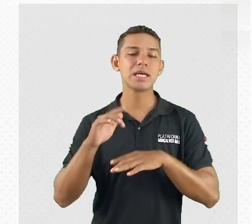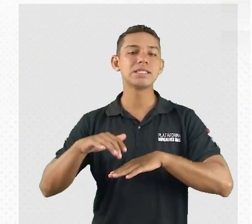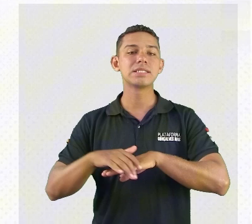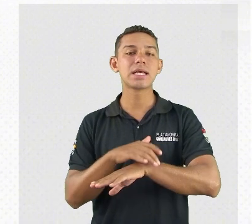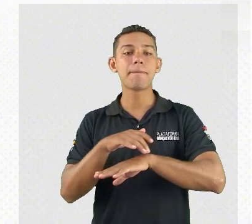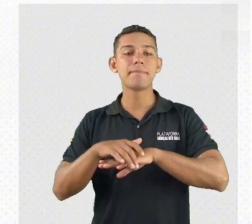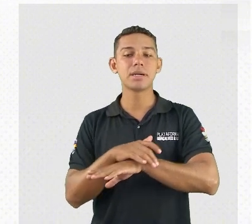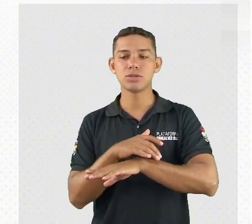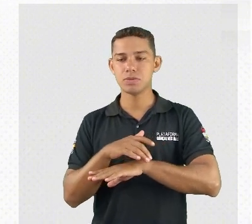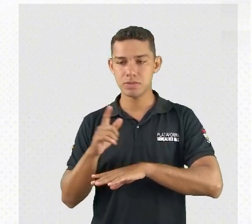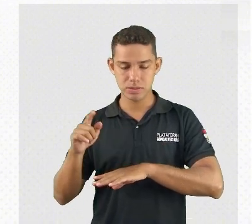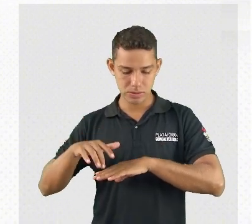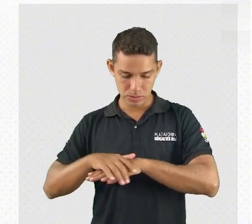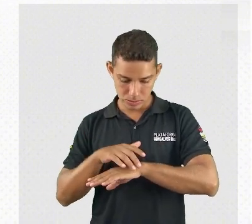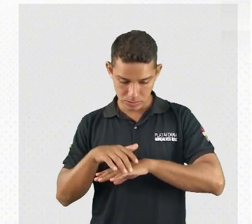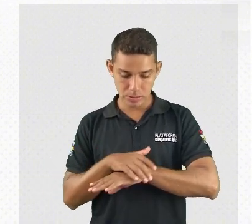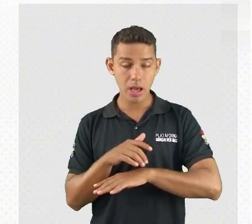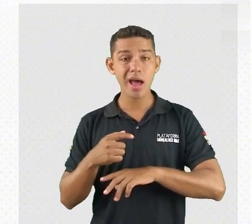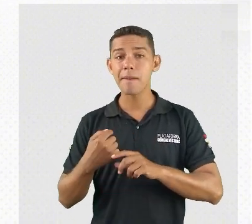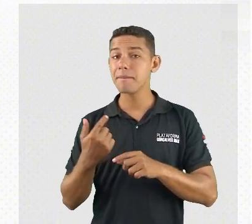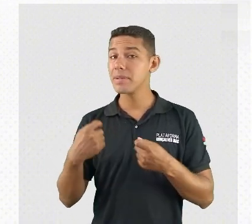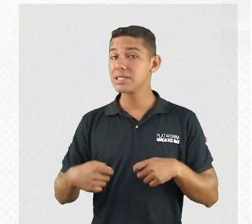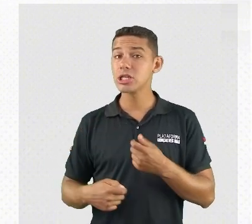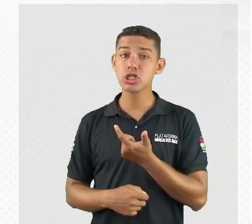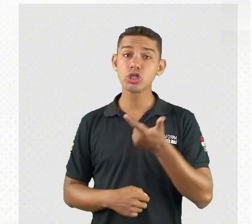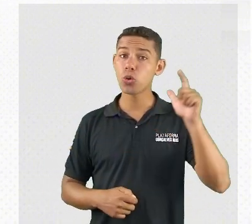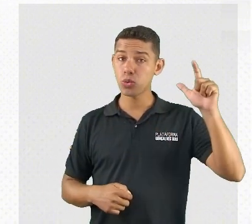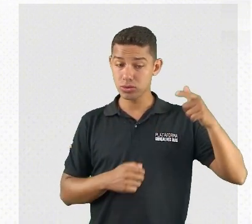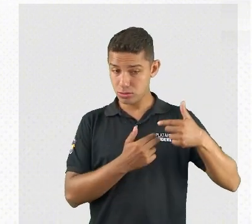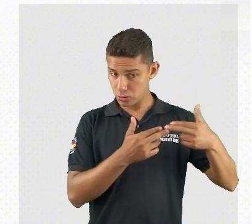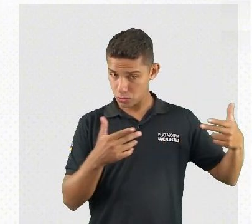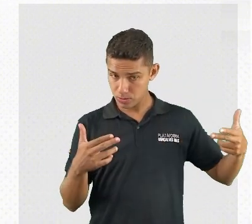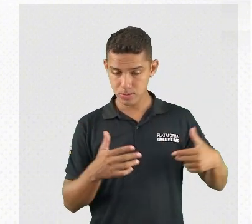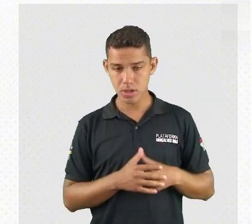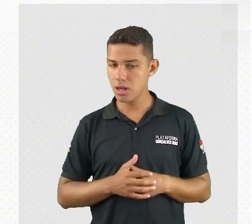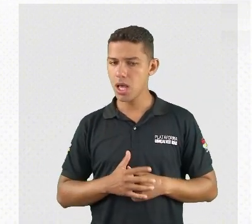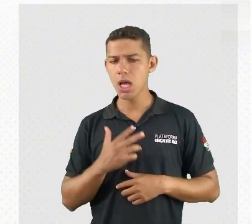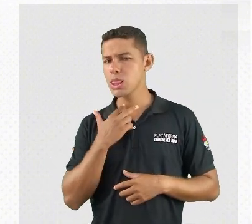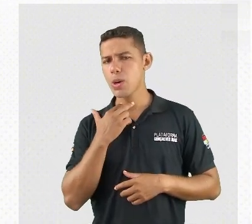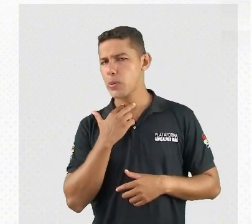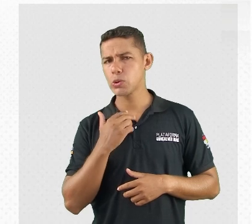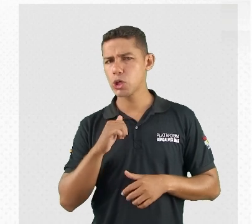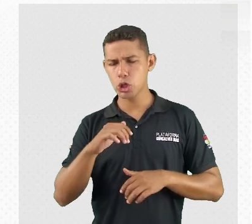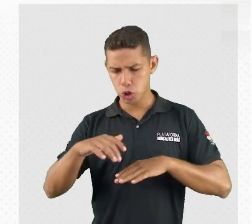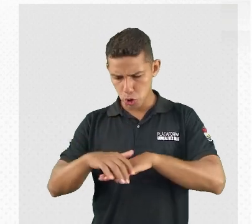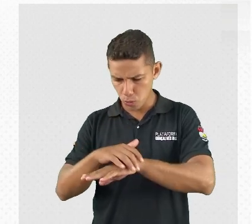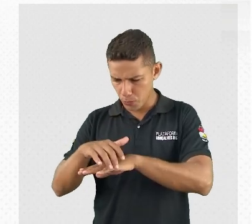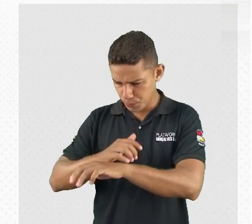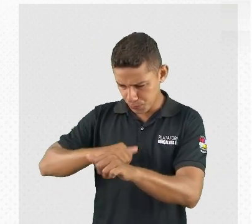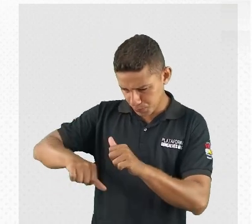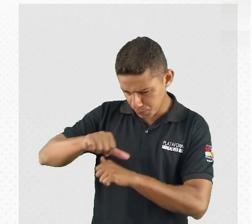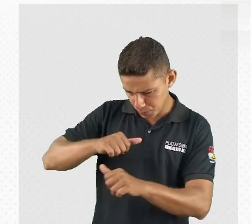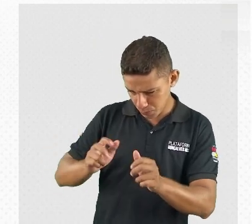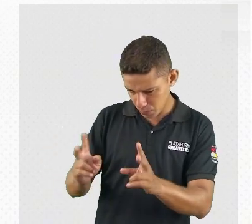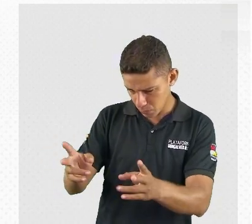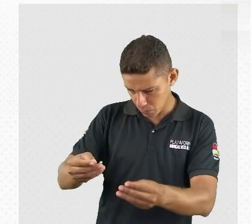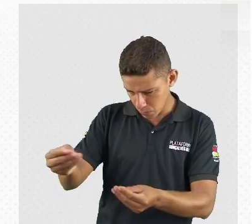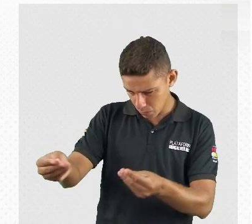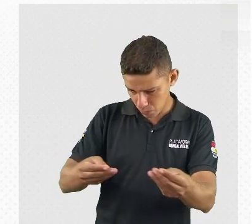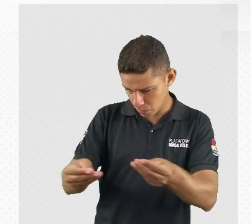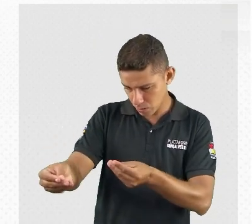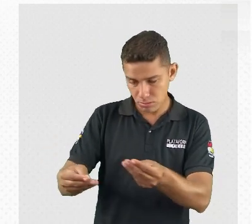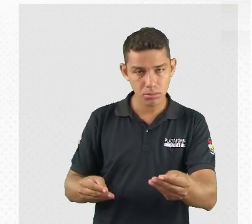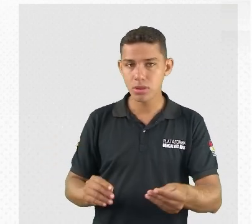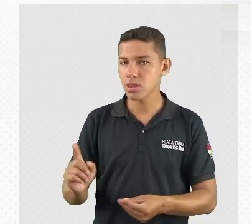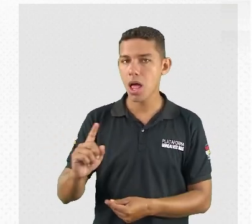sapatos, sou um produtor de sapatos e eu preciso de outros bens, outras coisas. Eu não vou poder sempre trocar sapatos por isso. Existe a